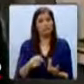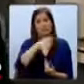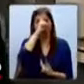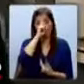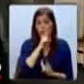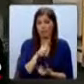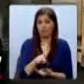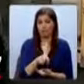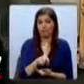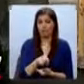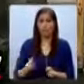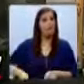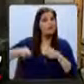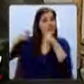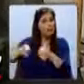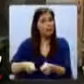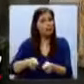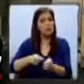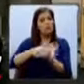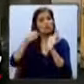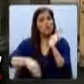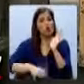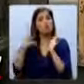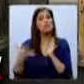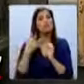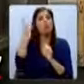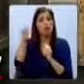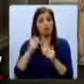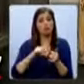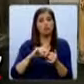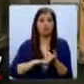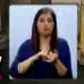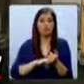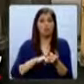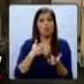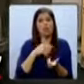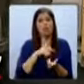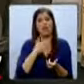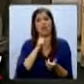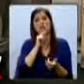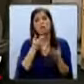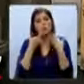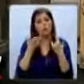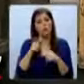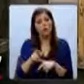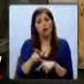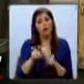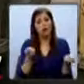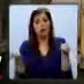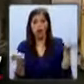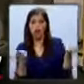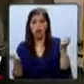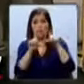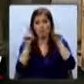recordar que este investimento é um contrato de 5 anos, de uma sociedade anónima que administra então a Cerâmica de Valadares nesta